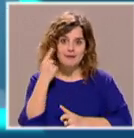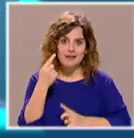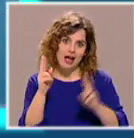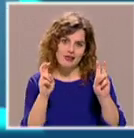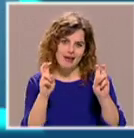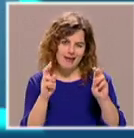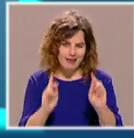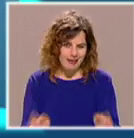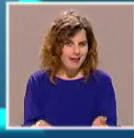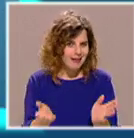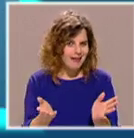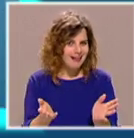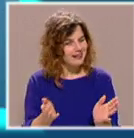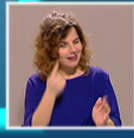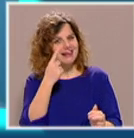Vamos a isso.